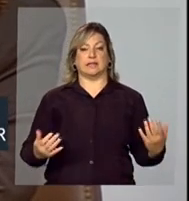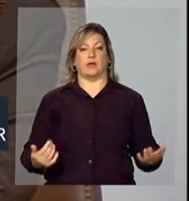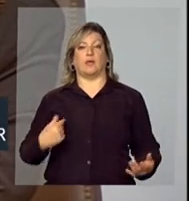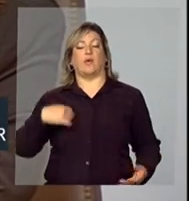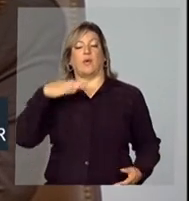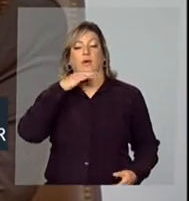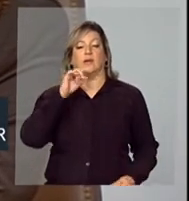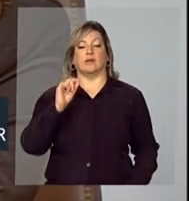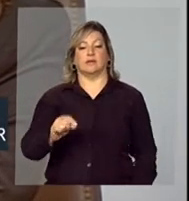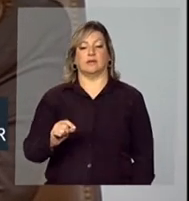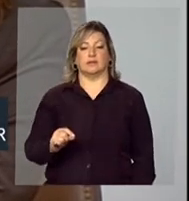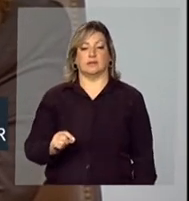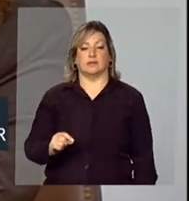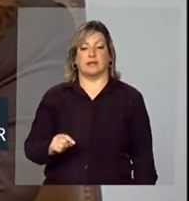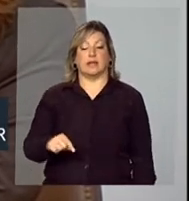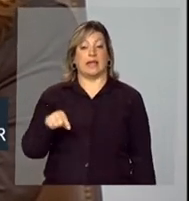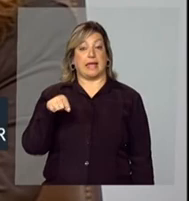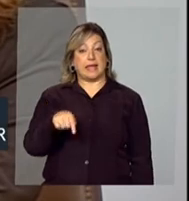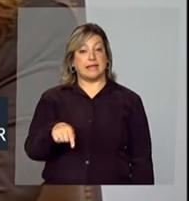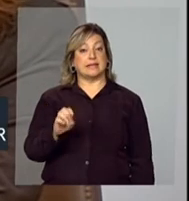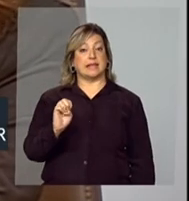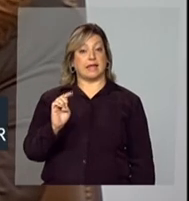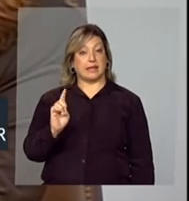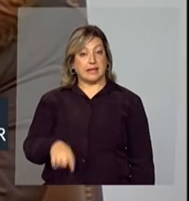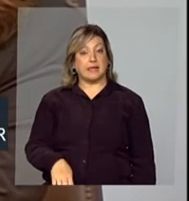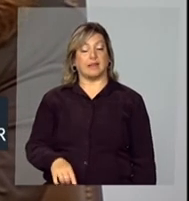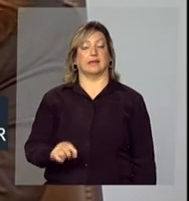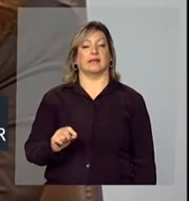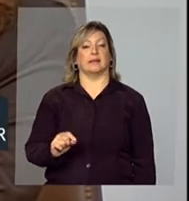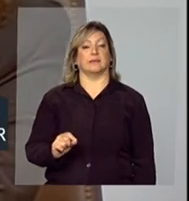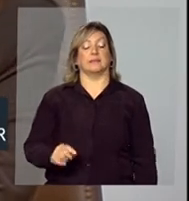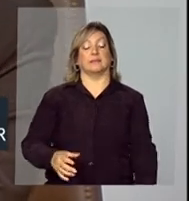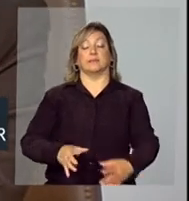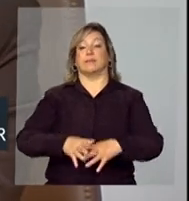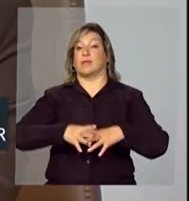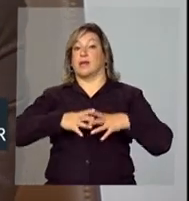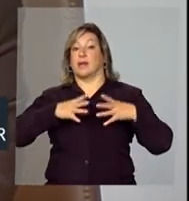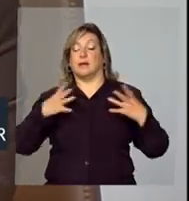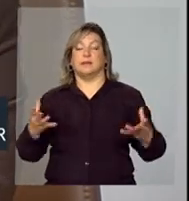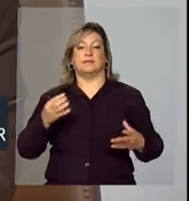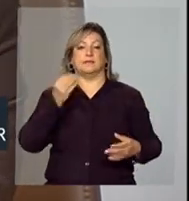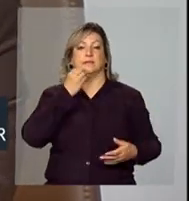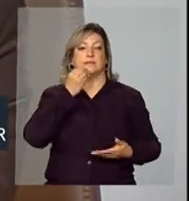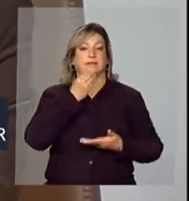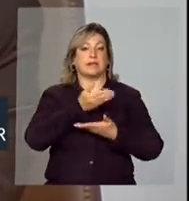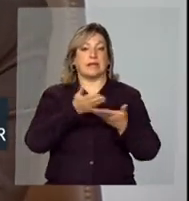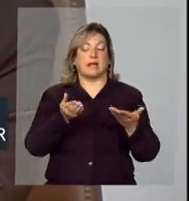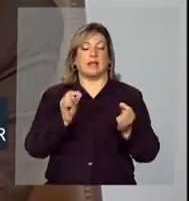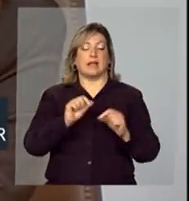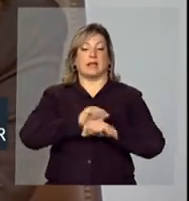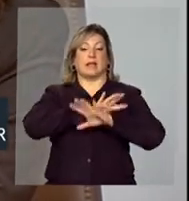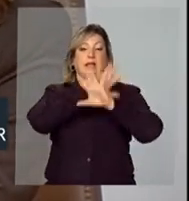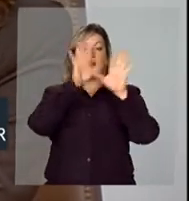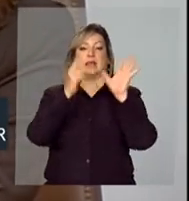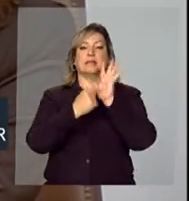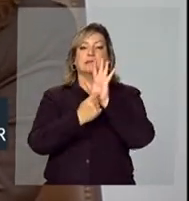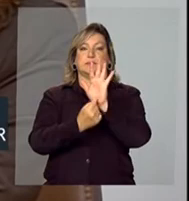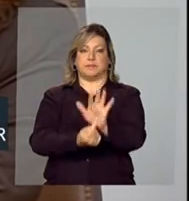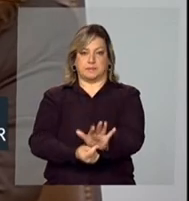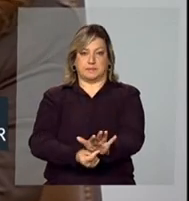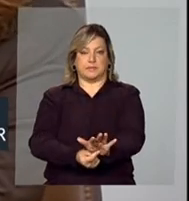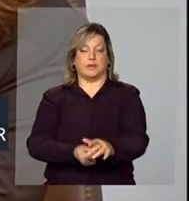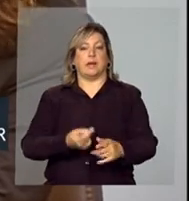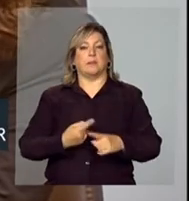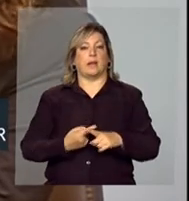é a essa é a grande vantagem da Transparência de termos